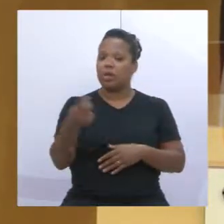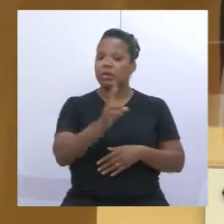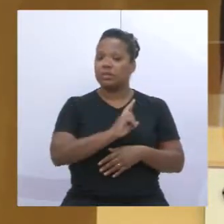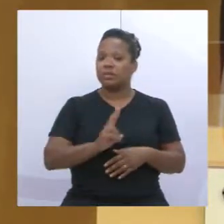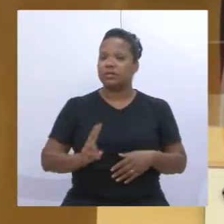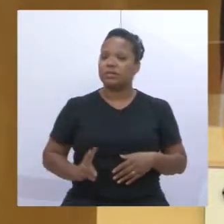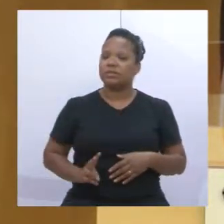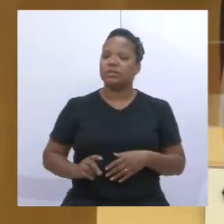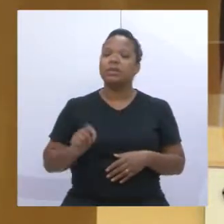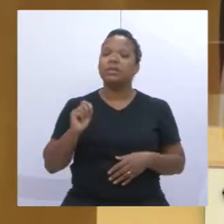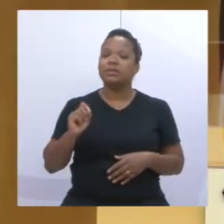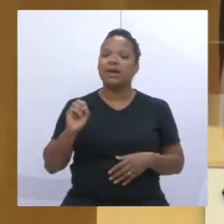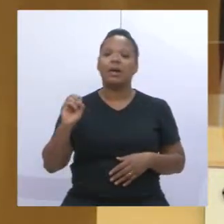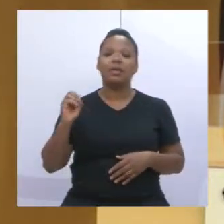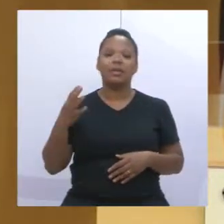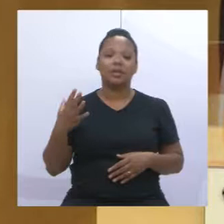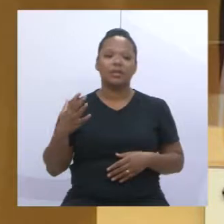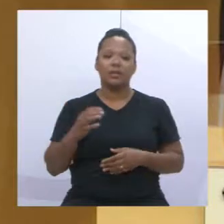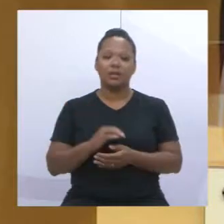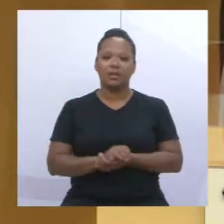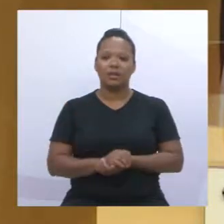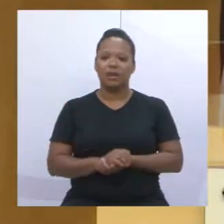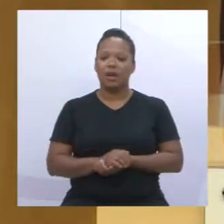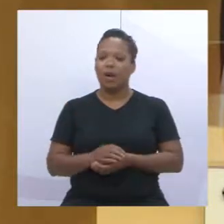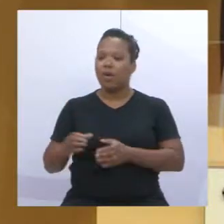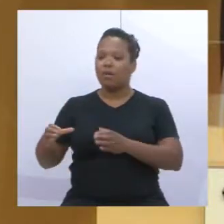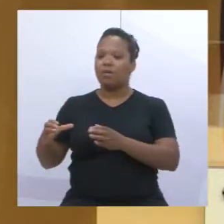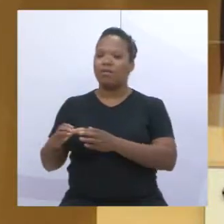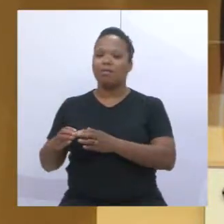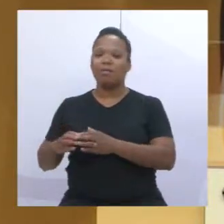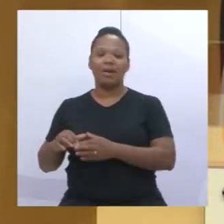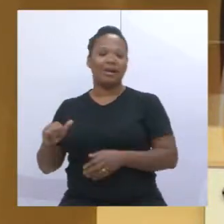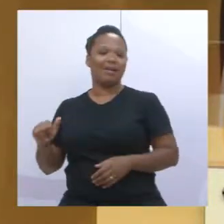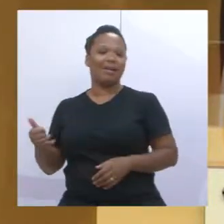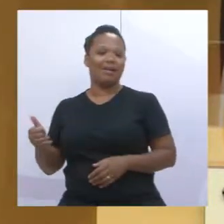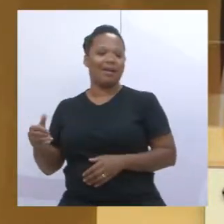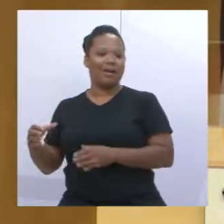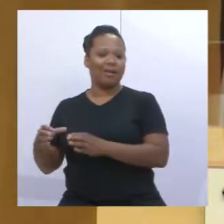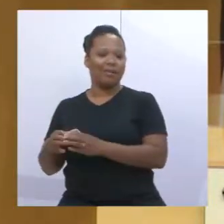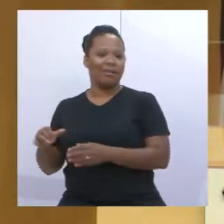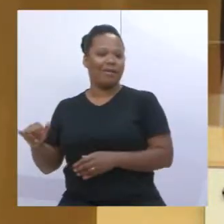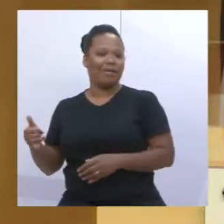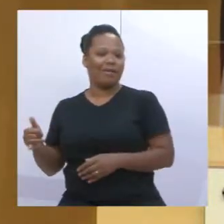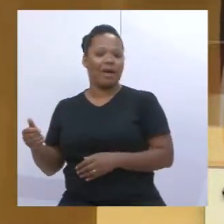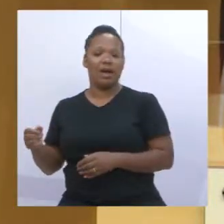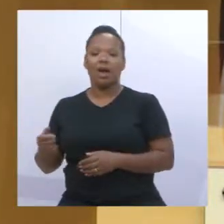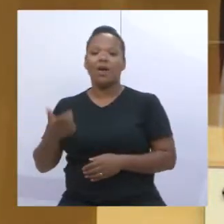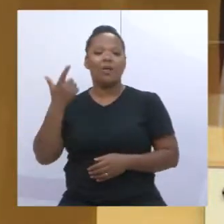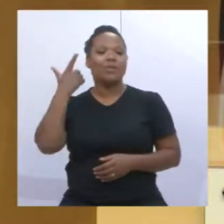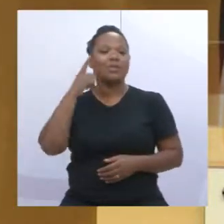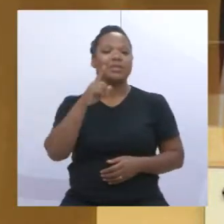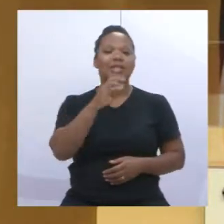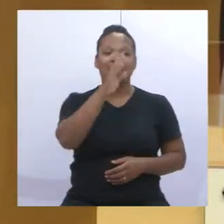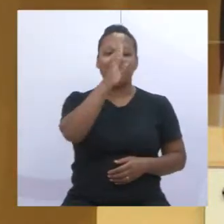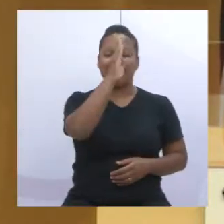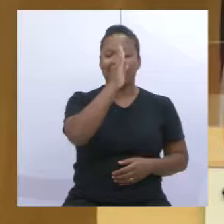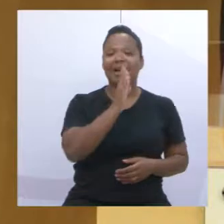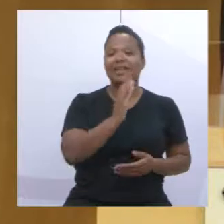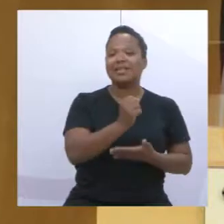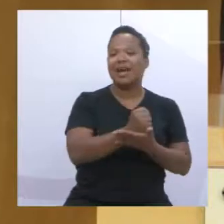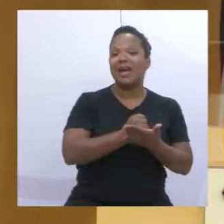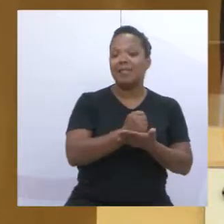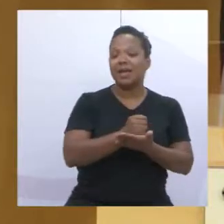vereadores permitiremos a criação de uma categoria de privilegiados que receberão medicamentos apenas